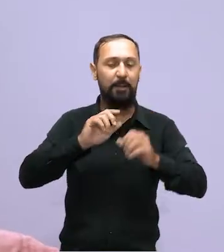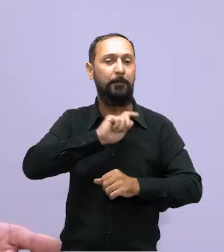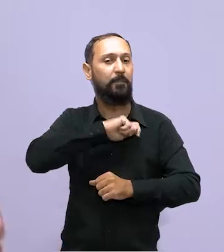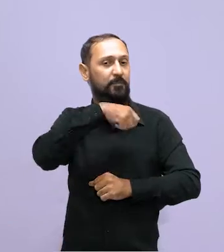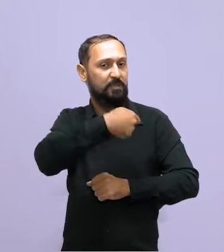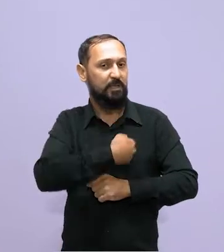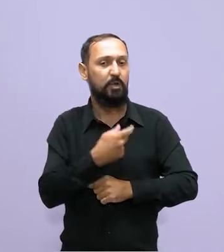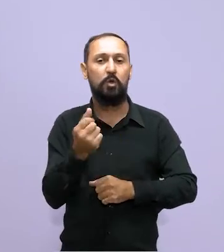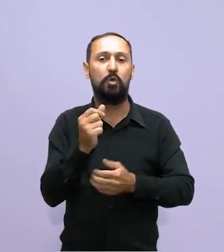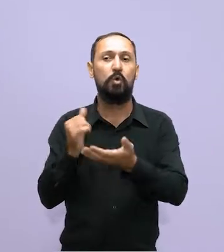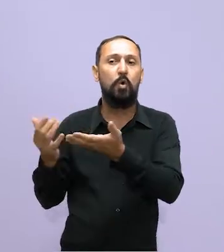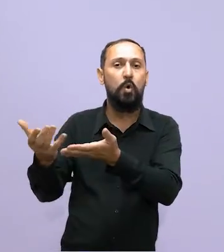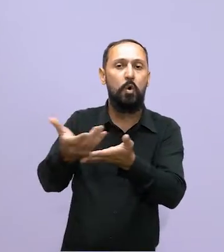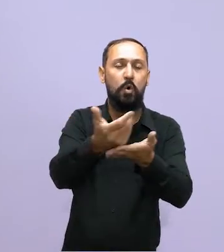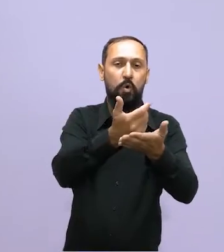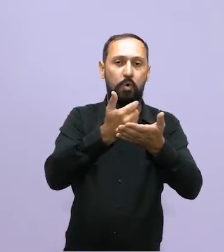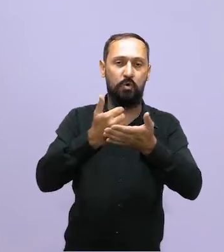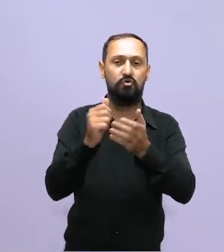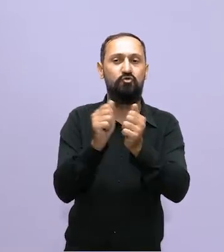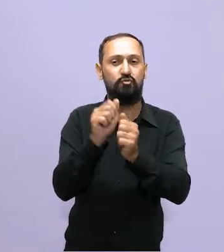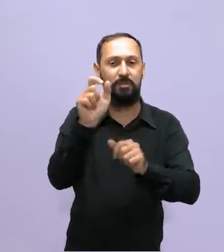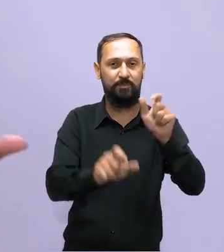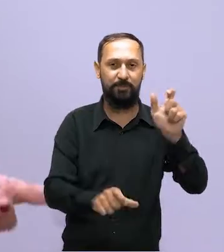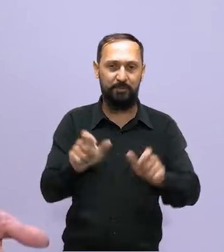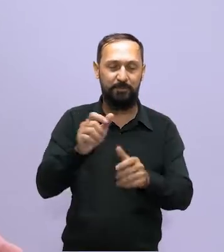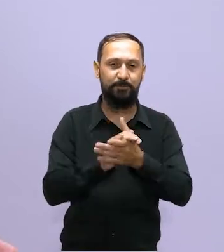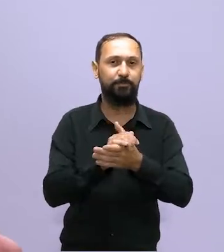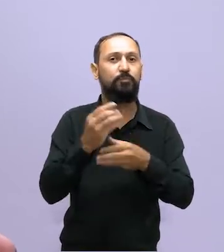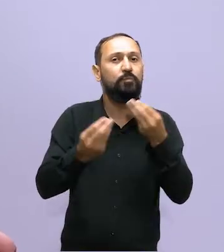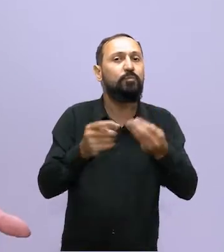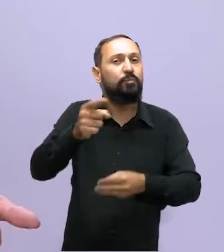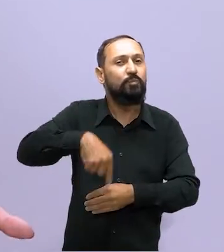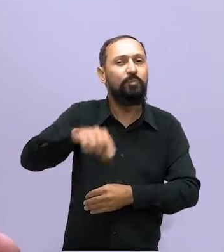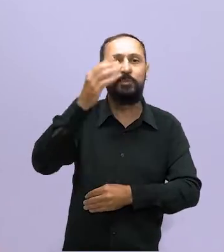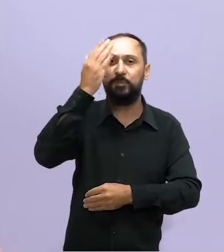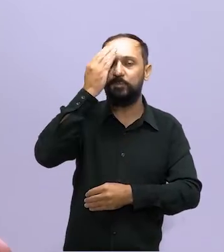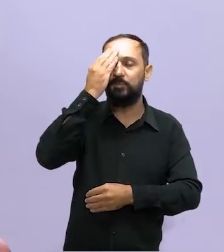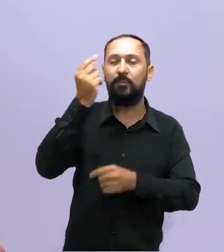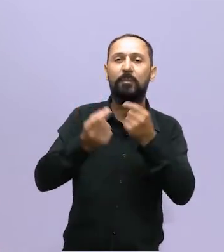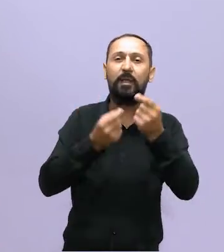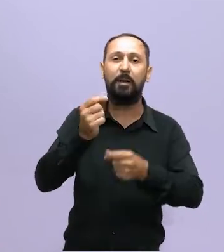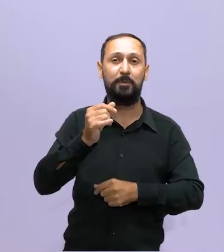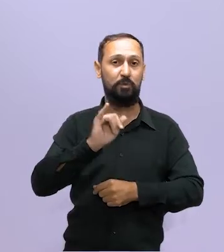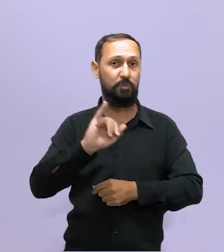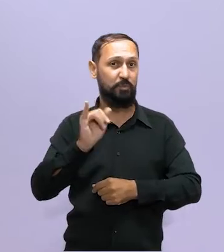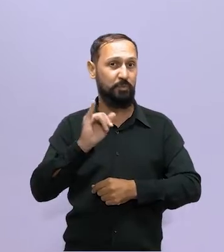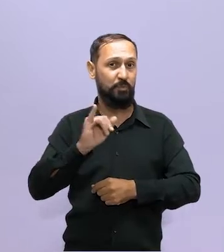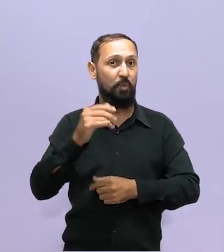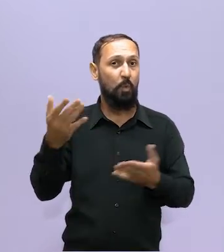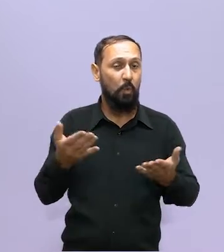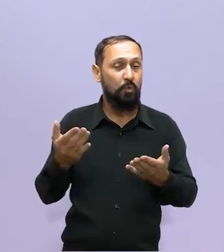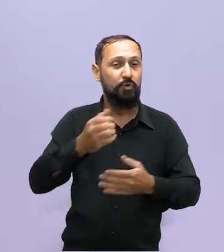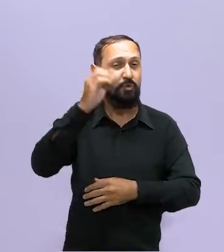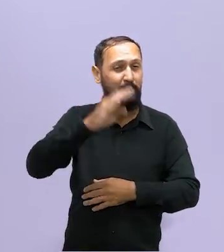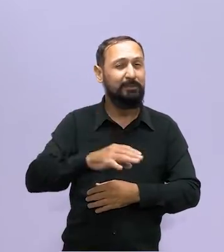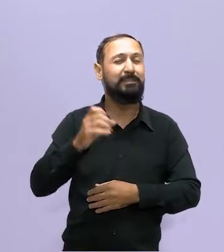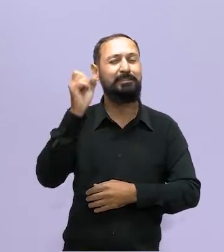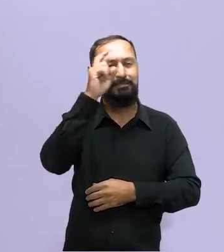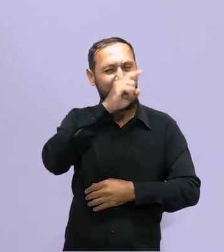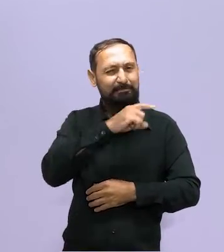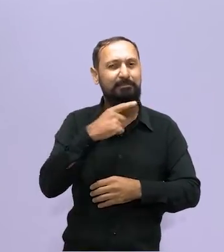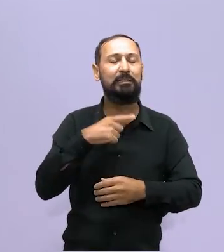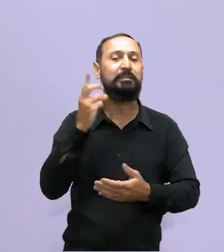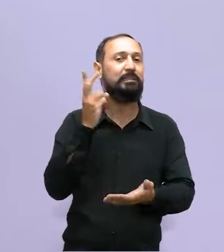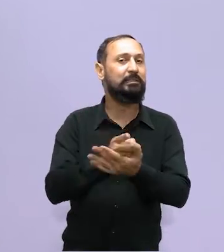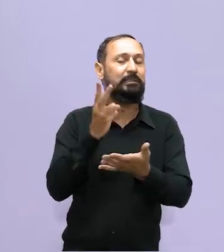dos recursos obtidos junto aos contribuintes. E como sabemos, o regime tributário brasileiro, além de complexo,